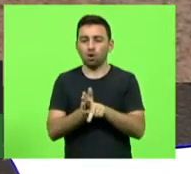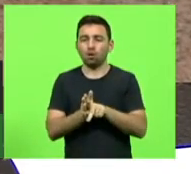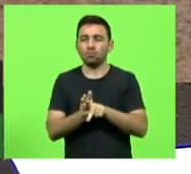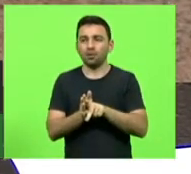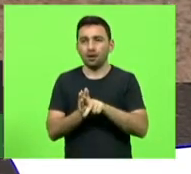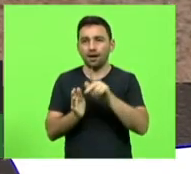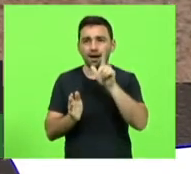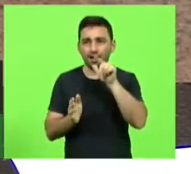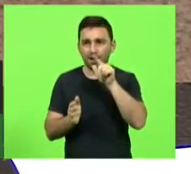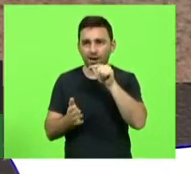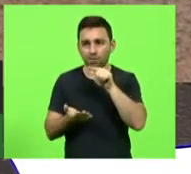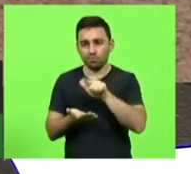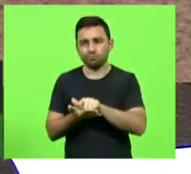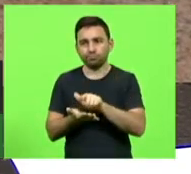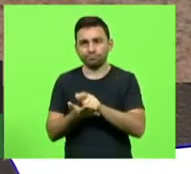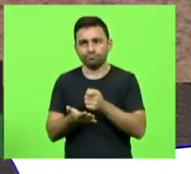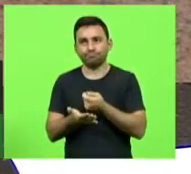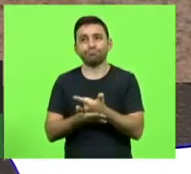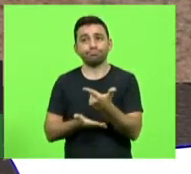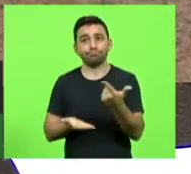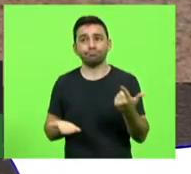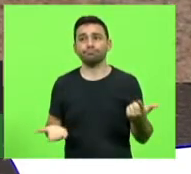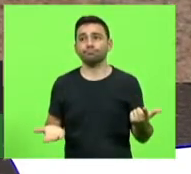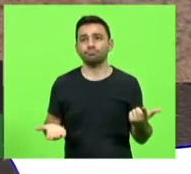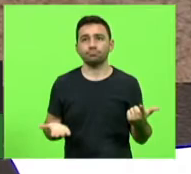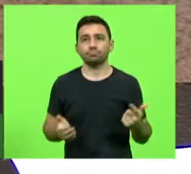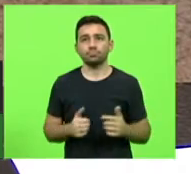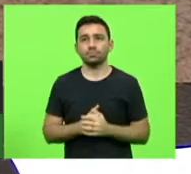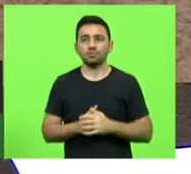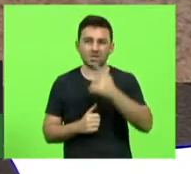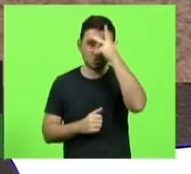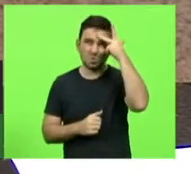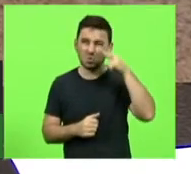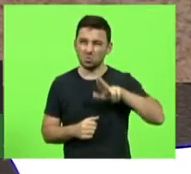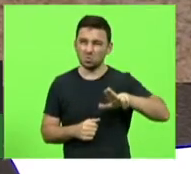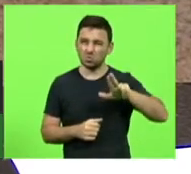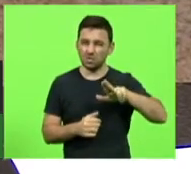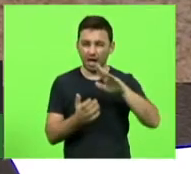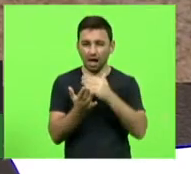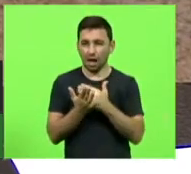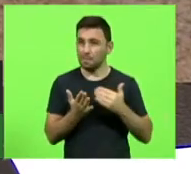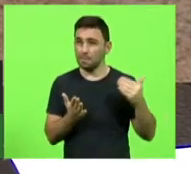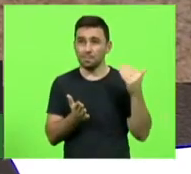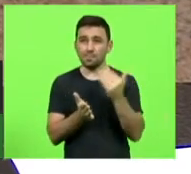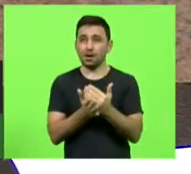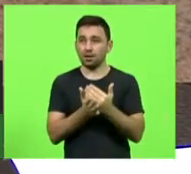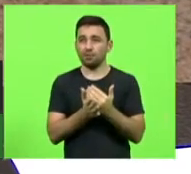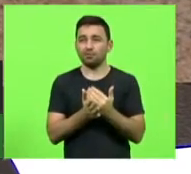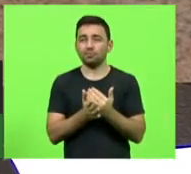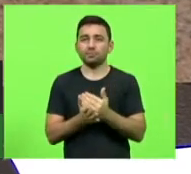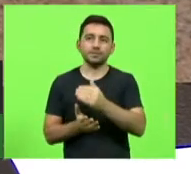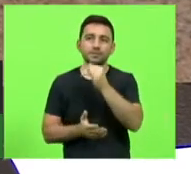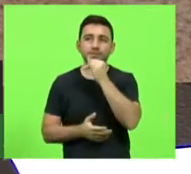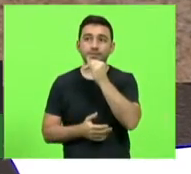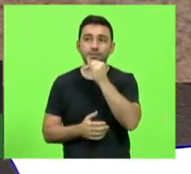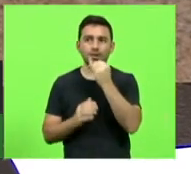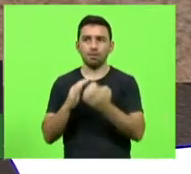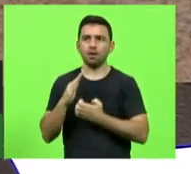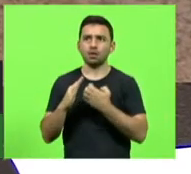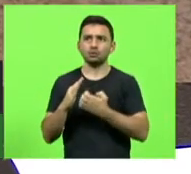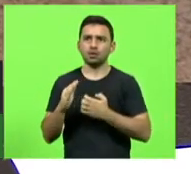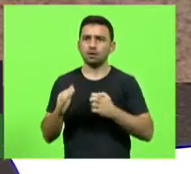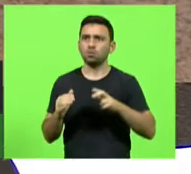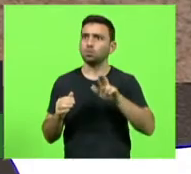justo. E tem que ser justo também para aquele que consome grandes quantidades de água. Por exemplo, uma empresa, ela consome uma